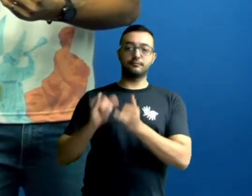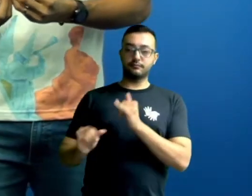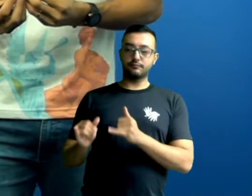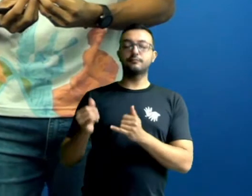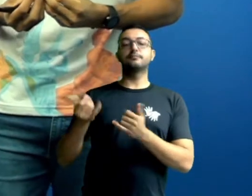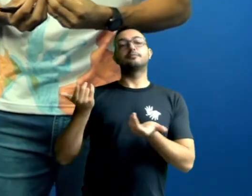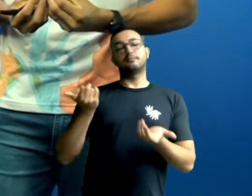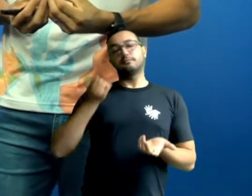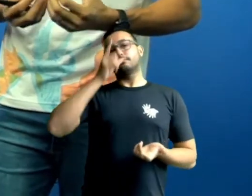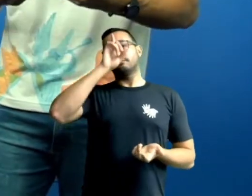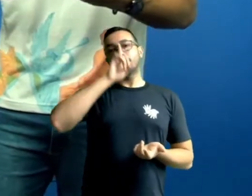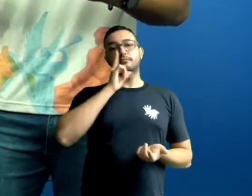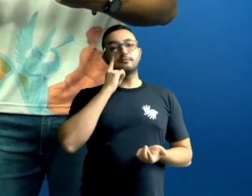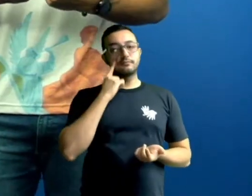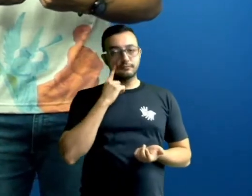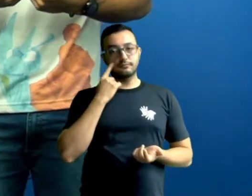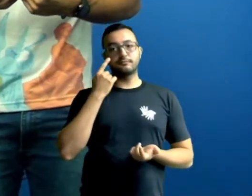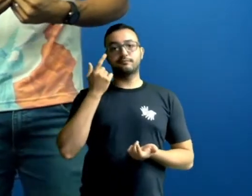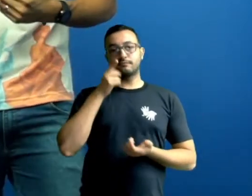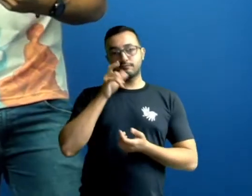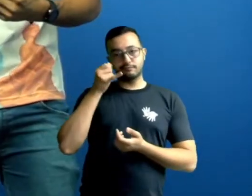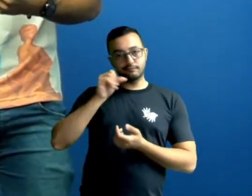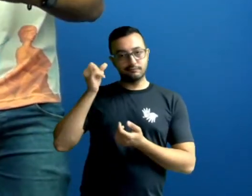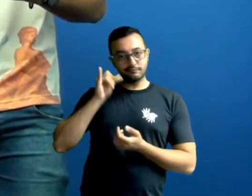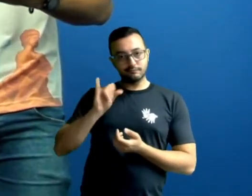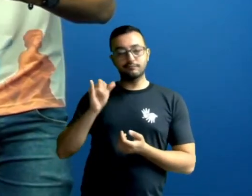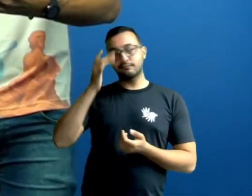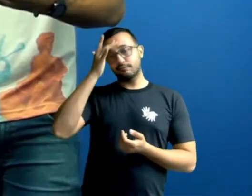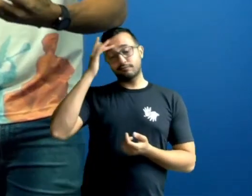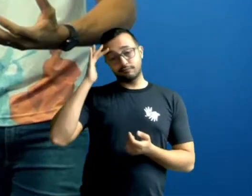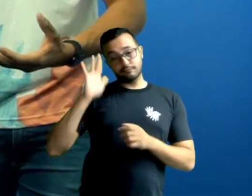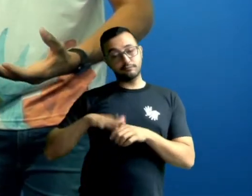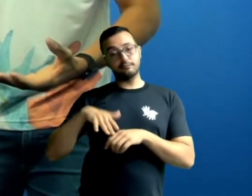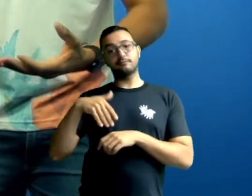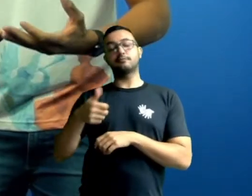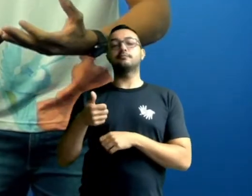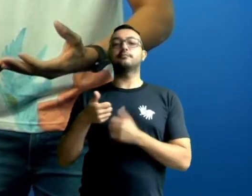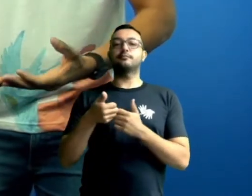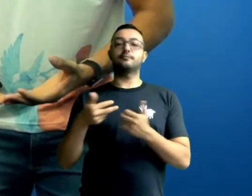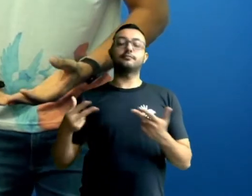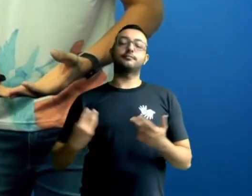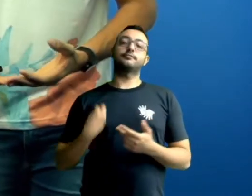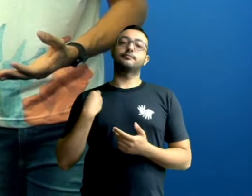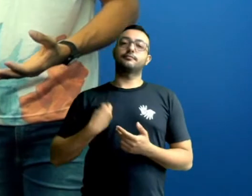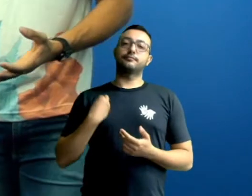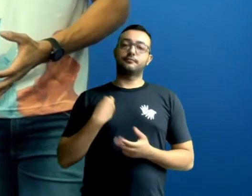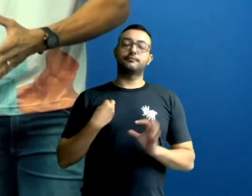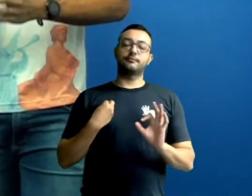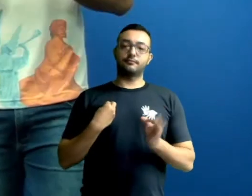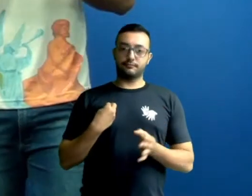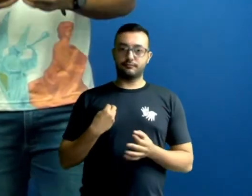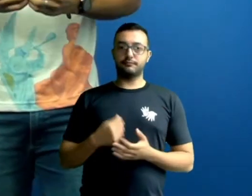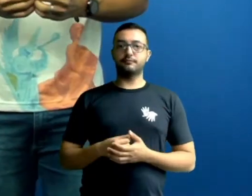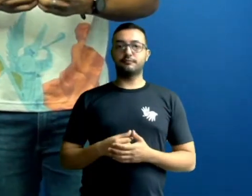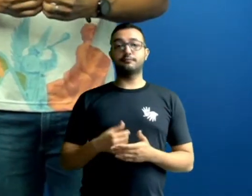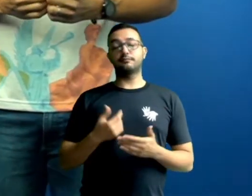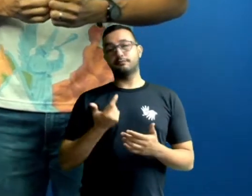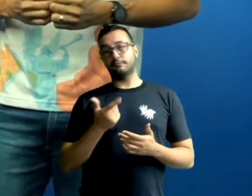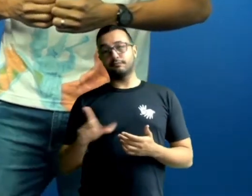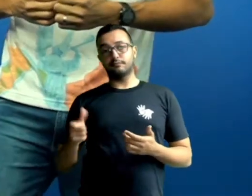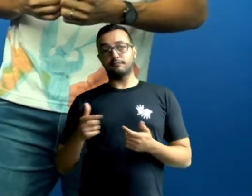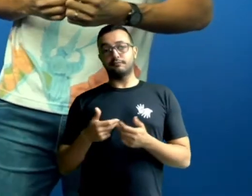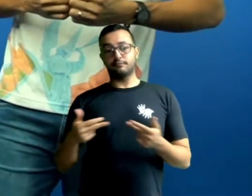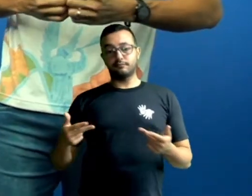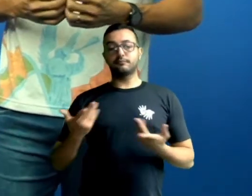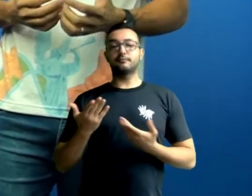essa anemia falciforme e fazer com que as pessoas possuam uma melhor qualidade de vida, tá certo? Outra questão